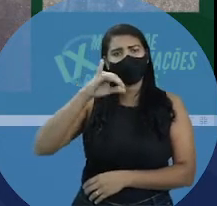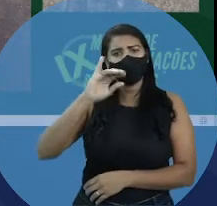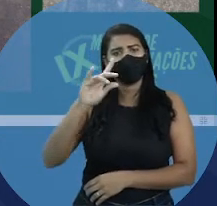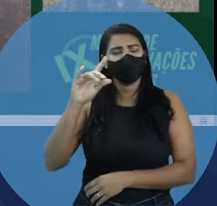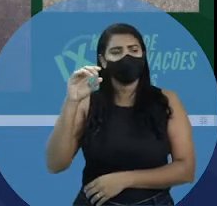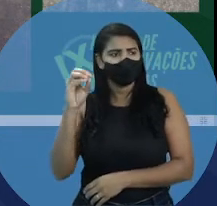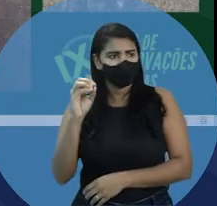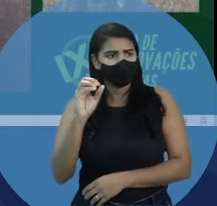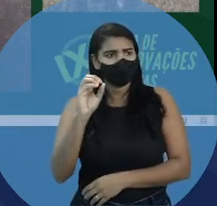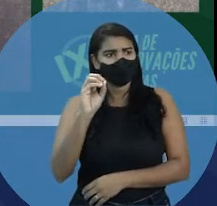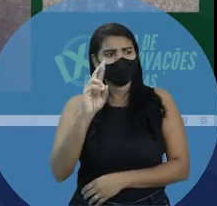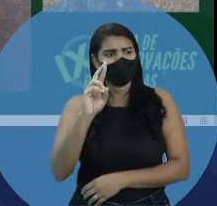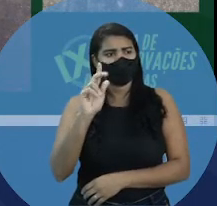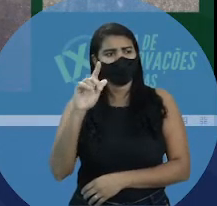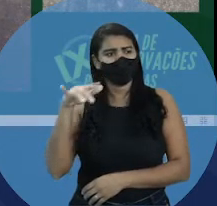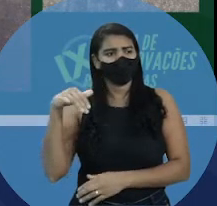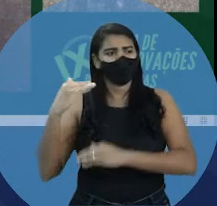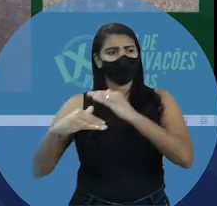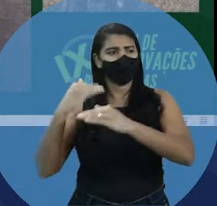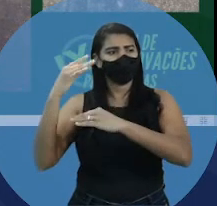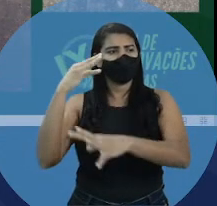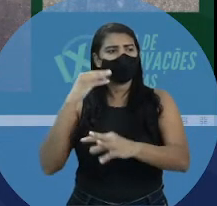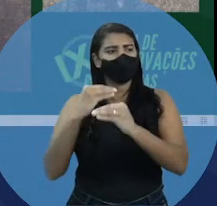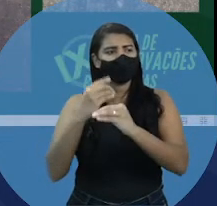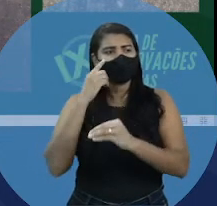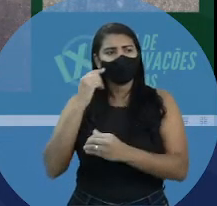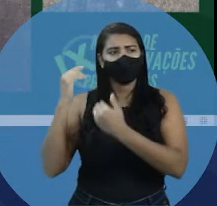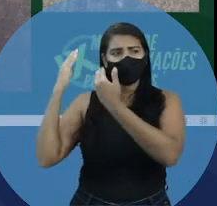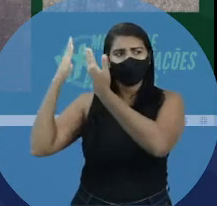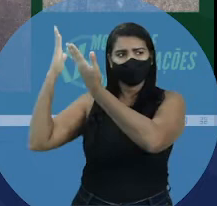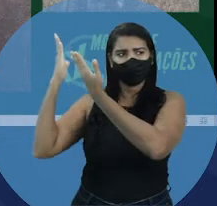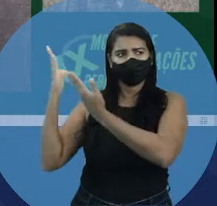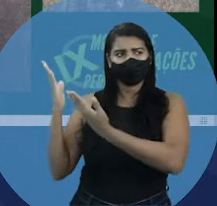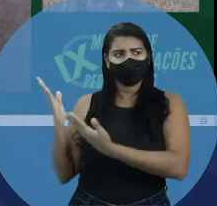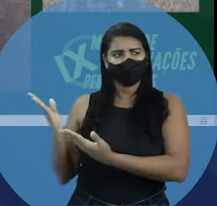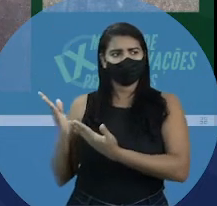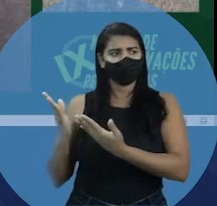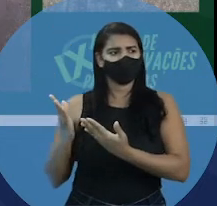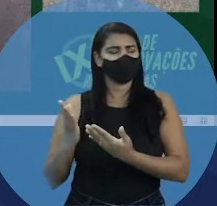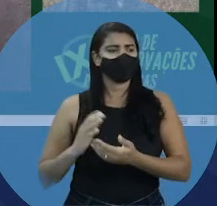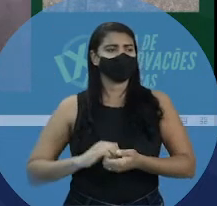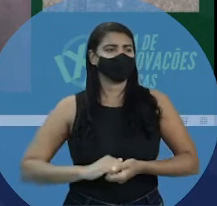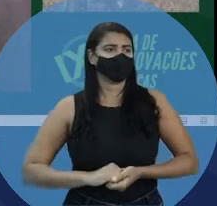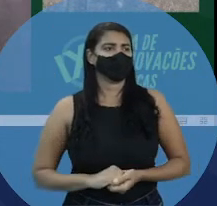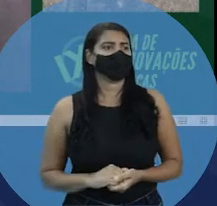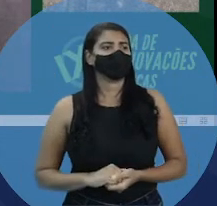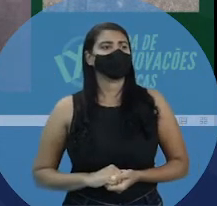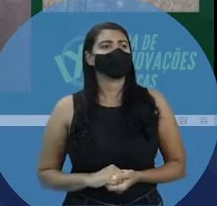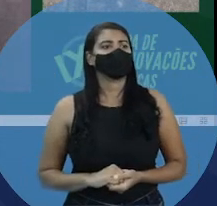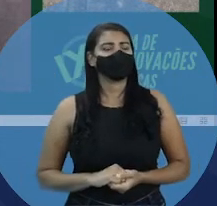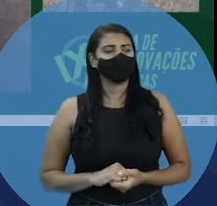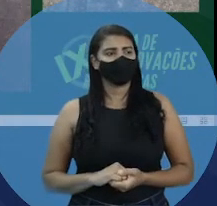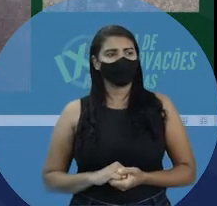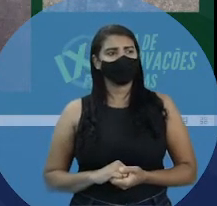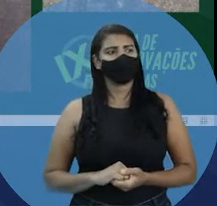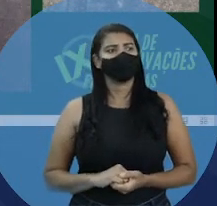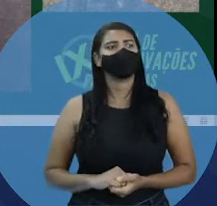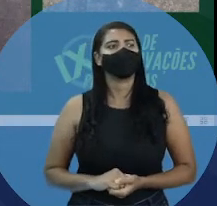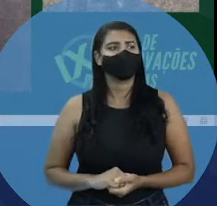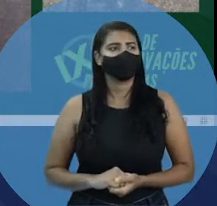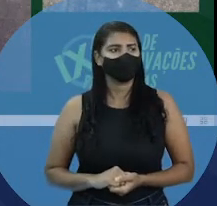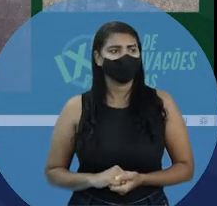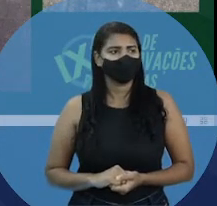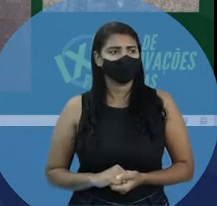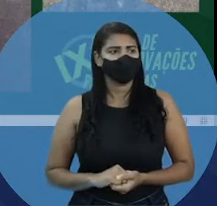e acompanhamos a evolução dessas plantas de milho. Tá? Aluno